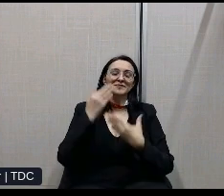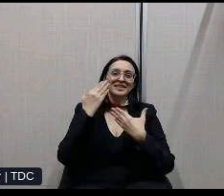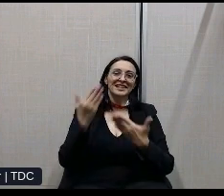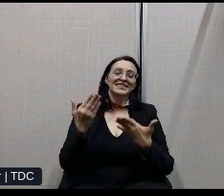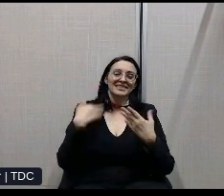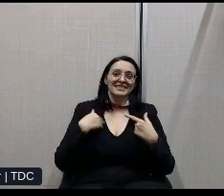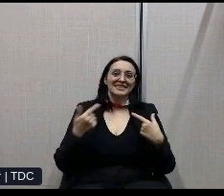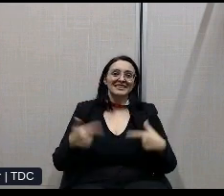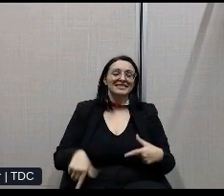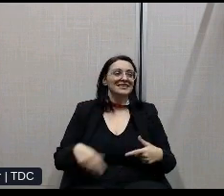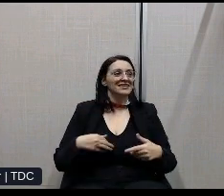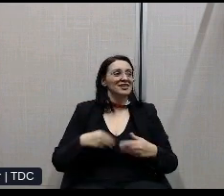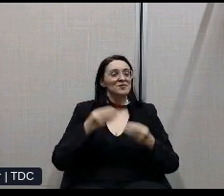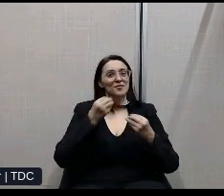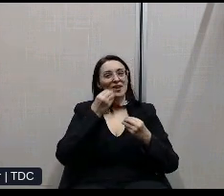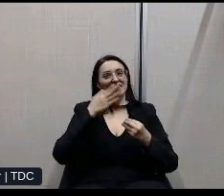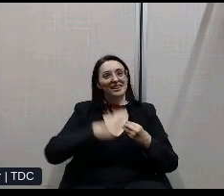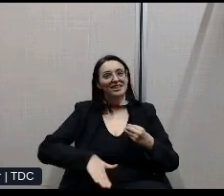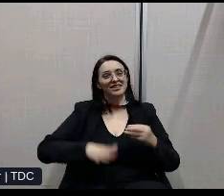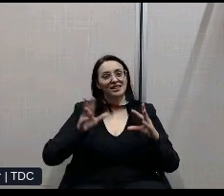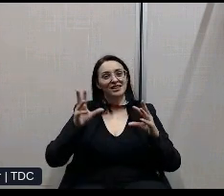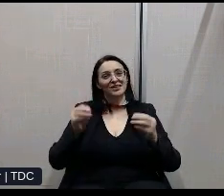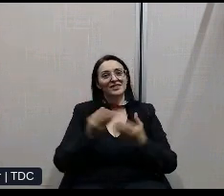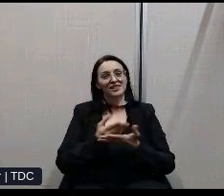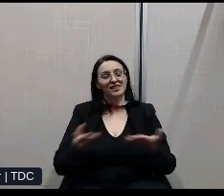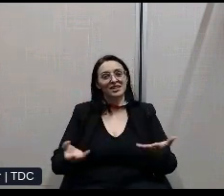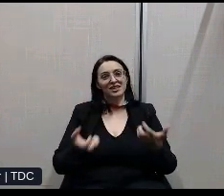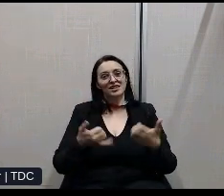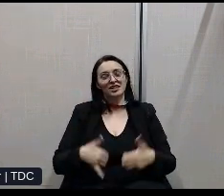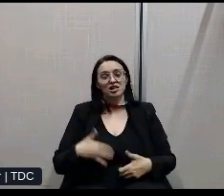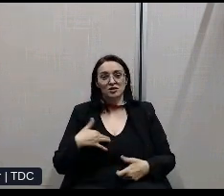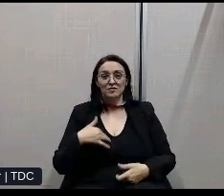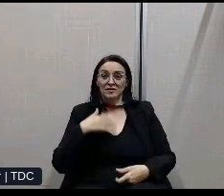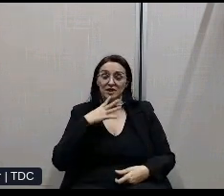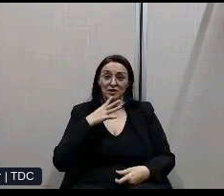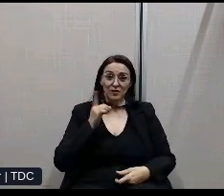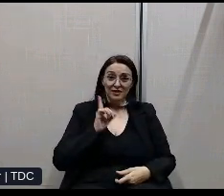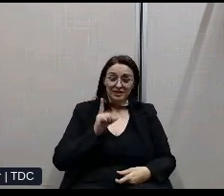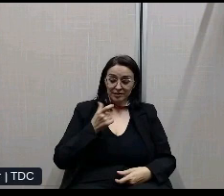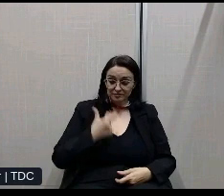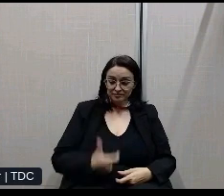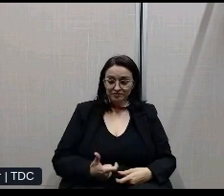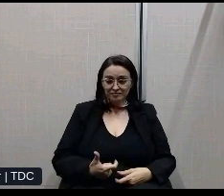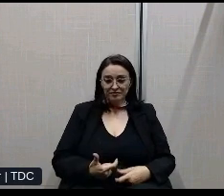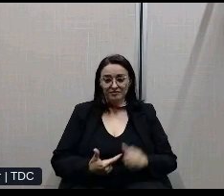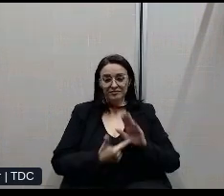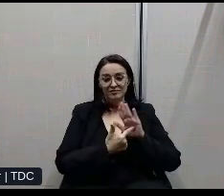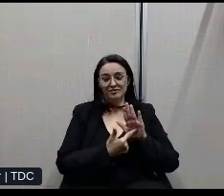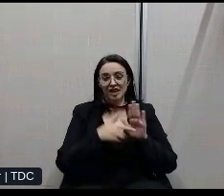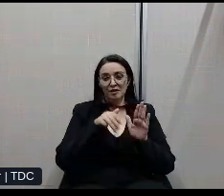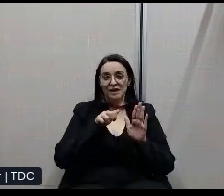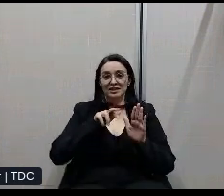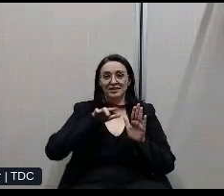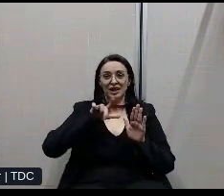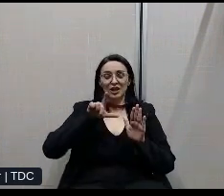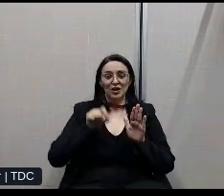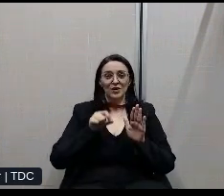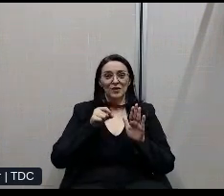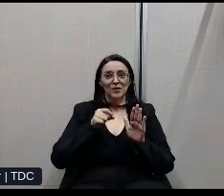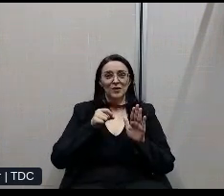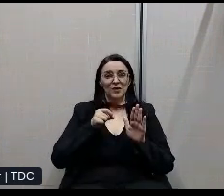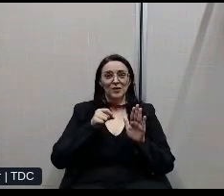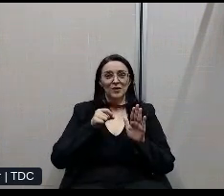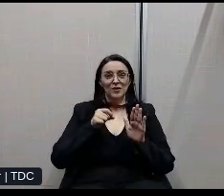boa tarde a todos. Para quem não está me vendo aqui pessoalmente, eu me chamo Marcelo, eu tenho